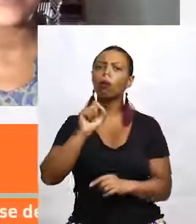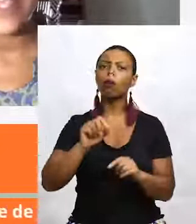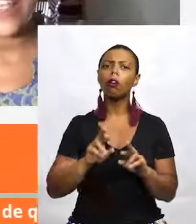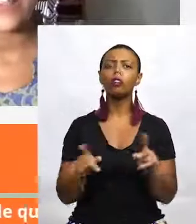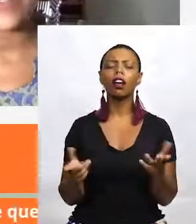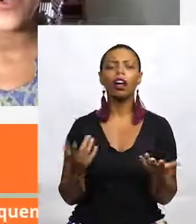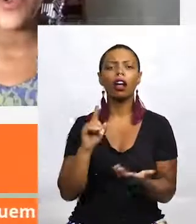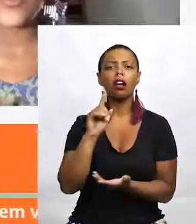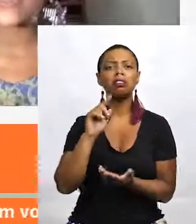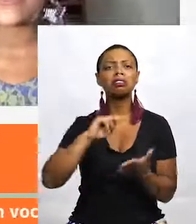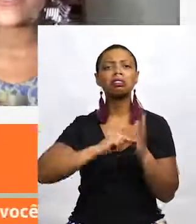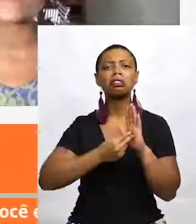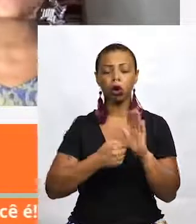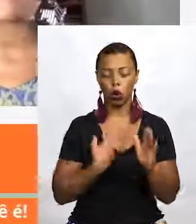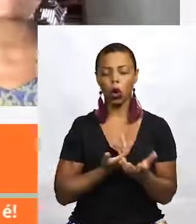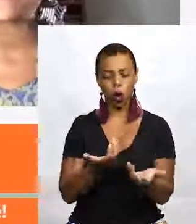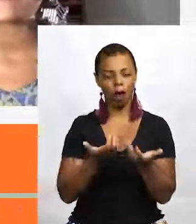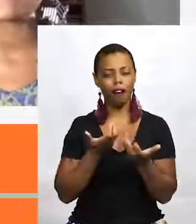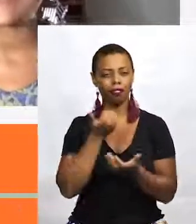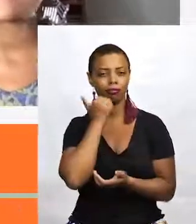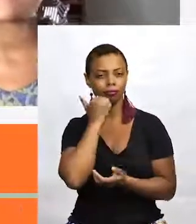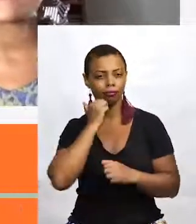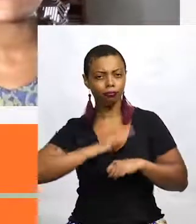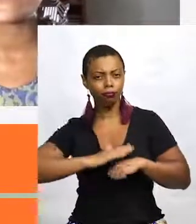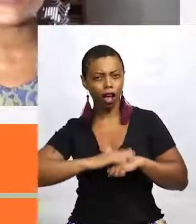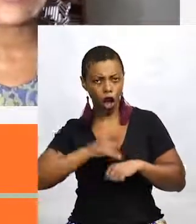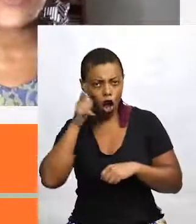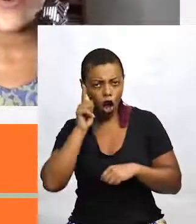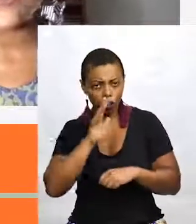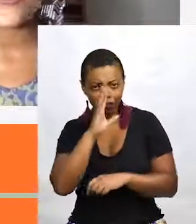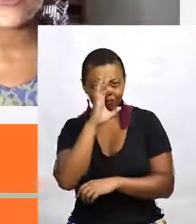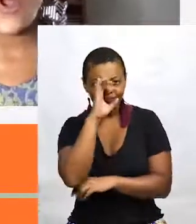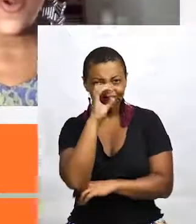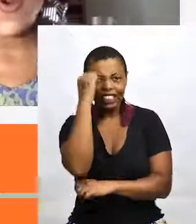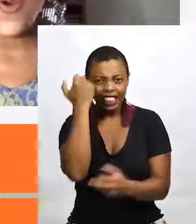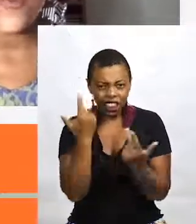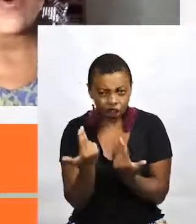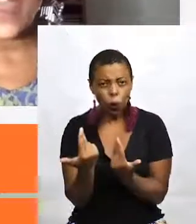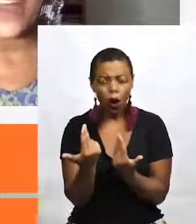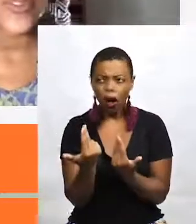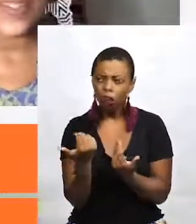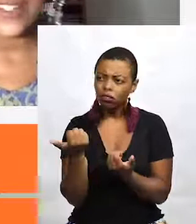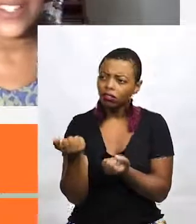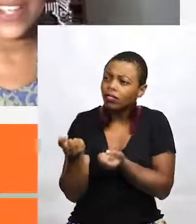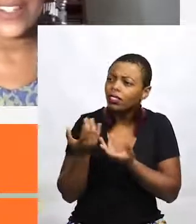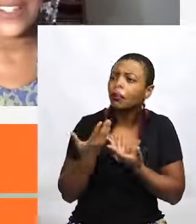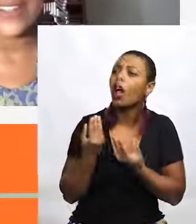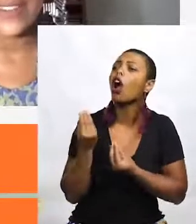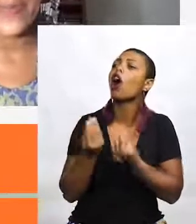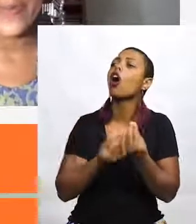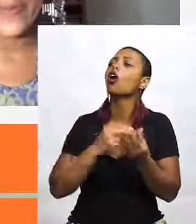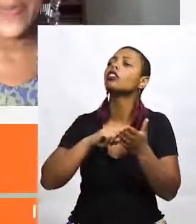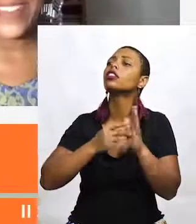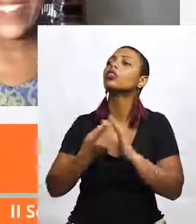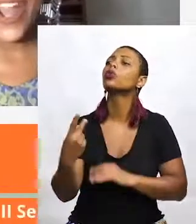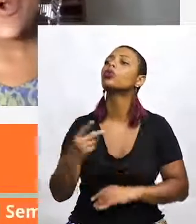queremos fazer ciência, conseguiremos a mesma resistência? Nos conte, como é a sua